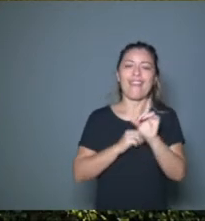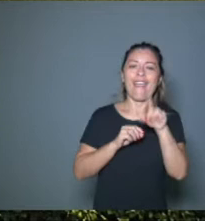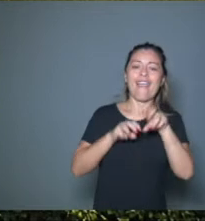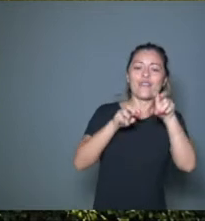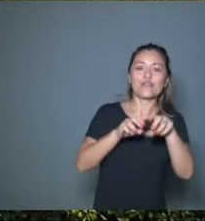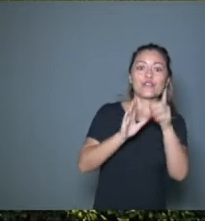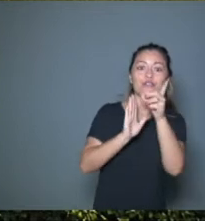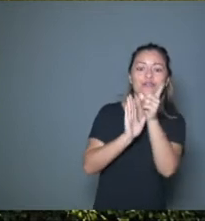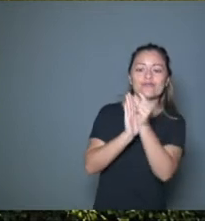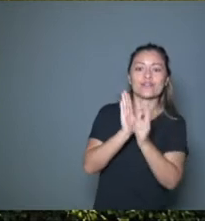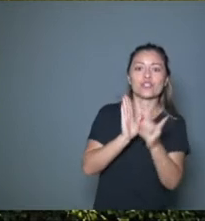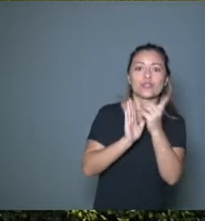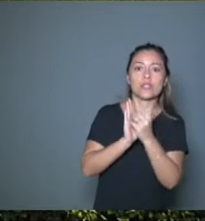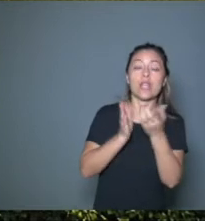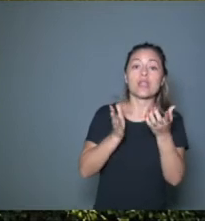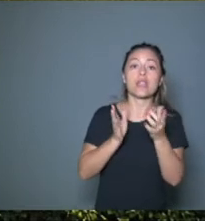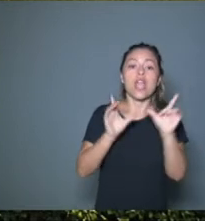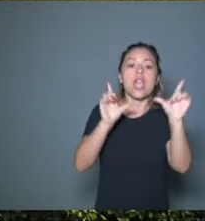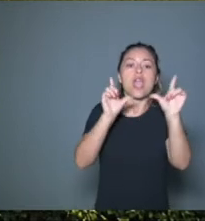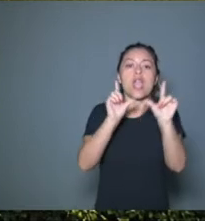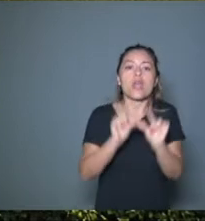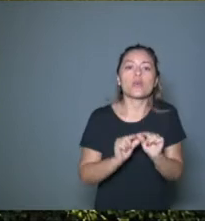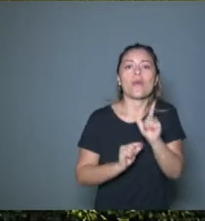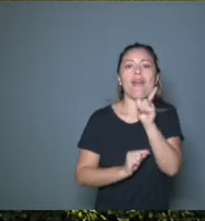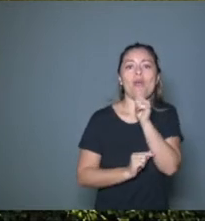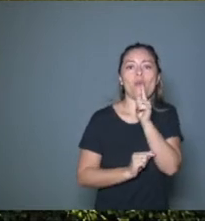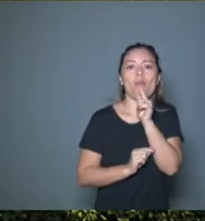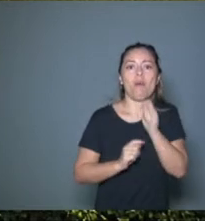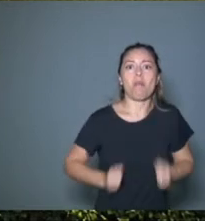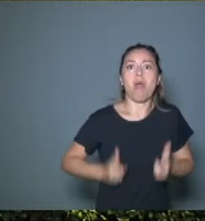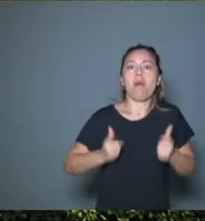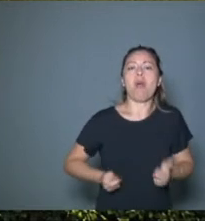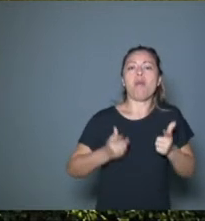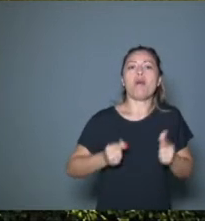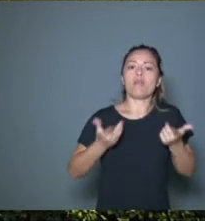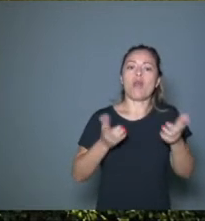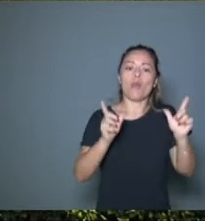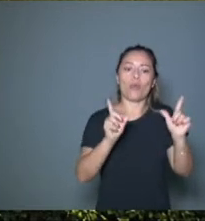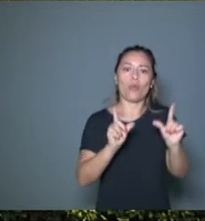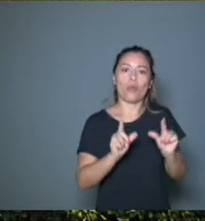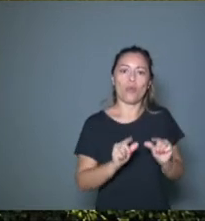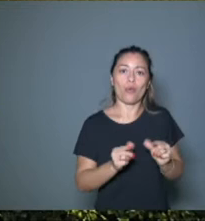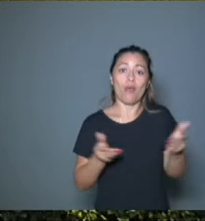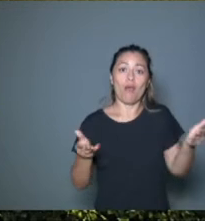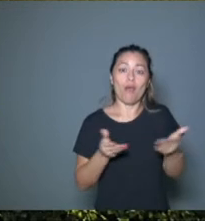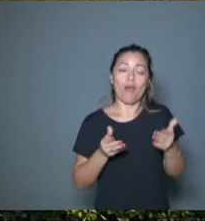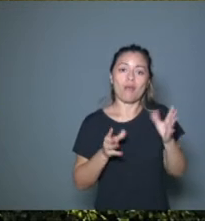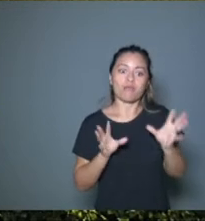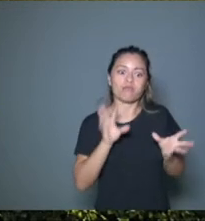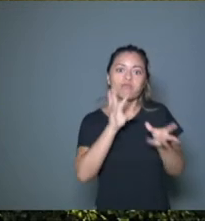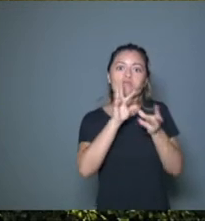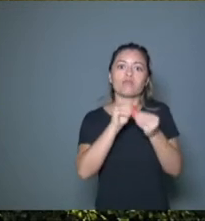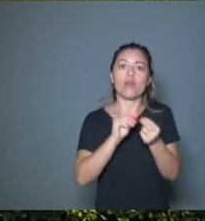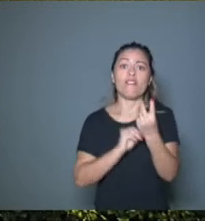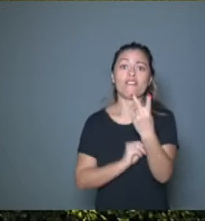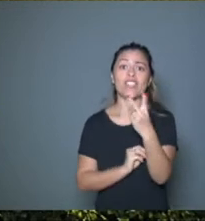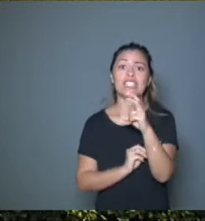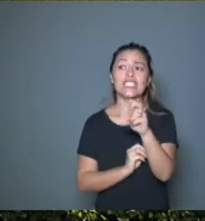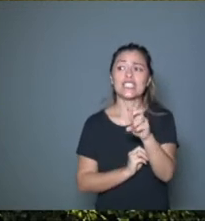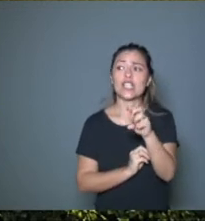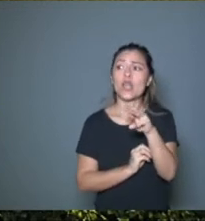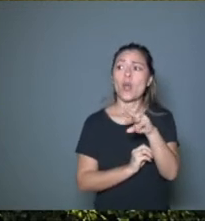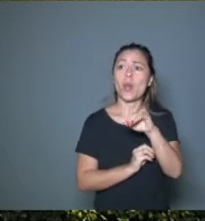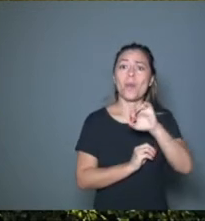também, redução do consumo de água, foram 25 milhões de litros a menos com a adoção de aplica onde é preciso